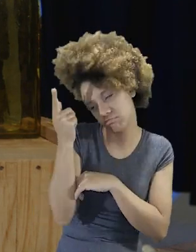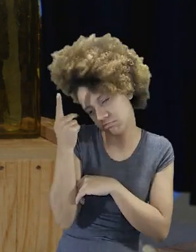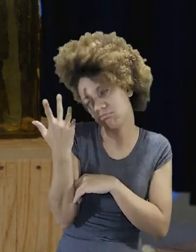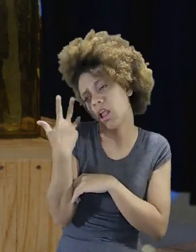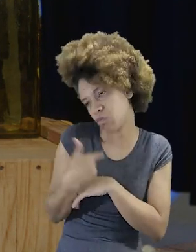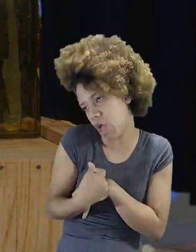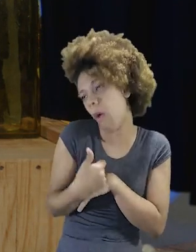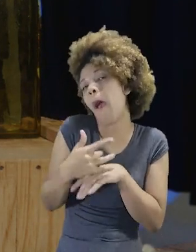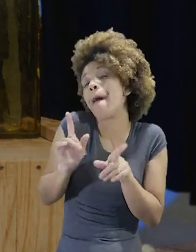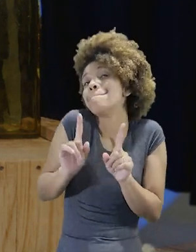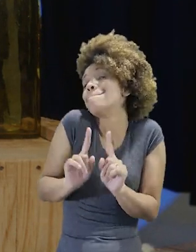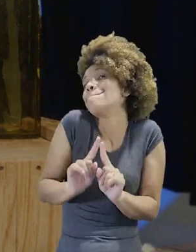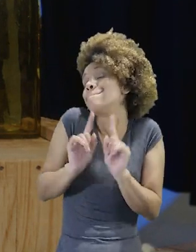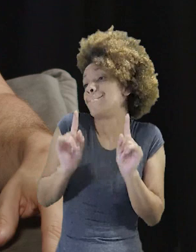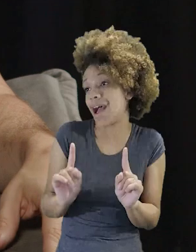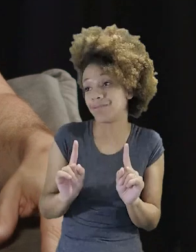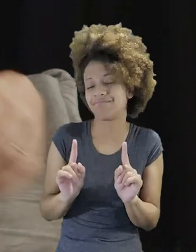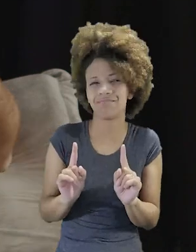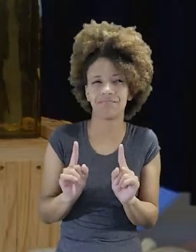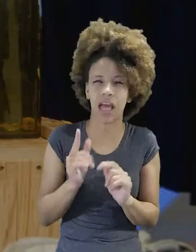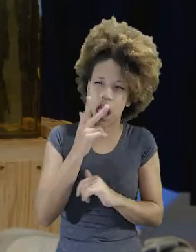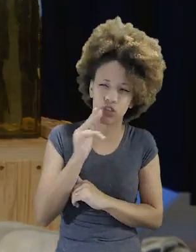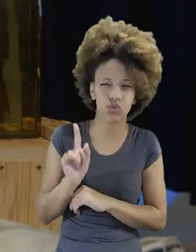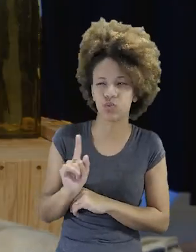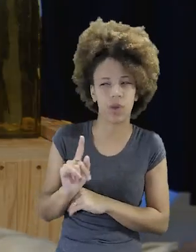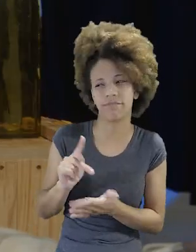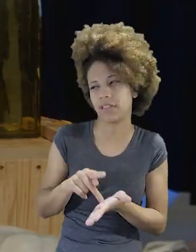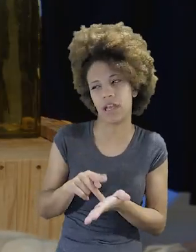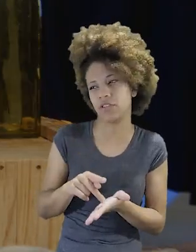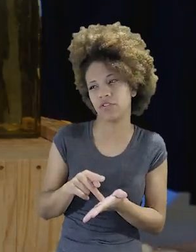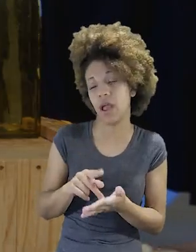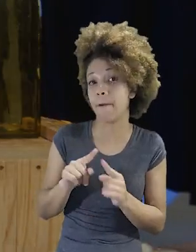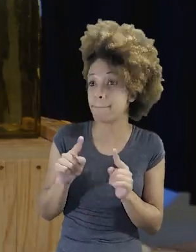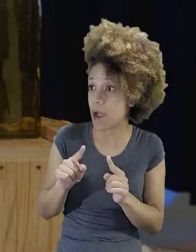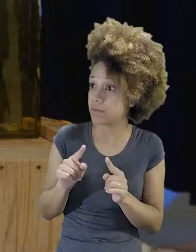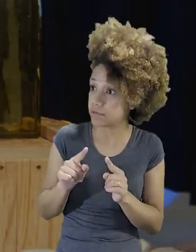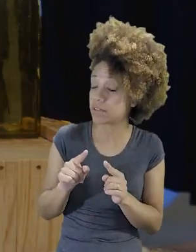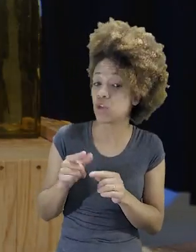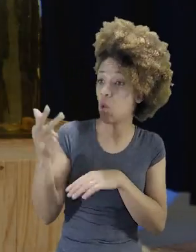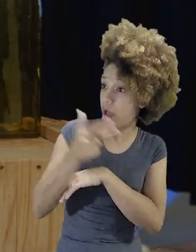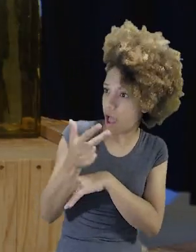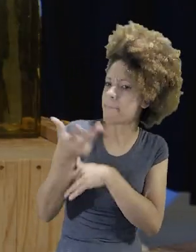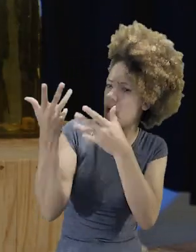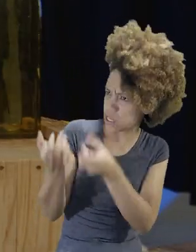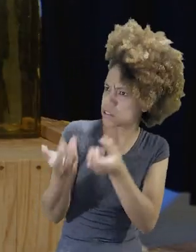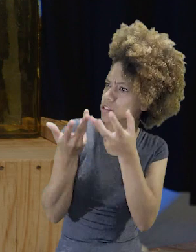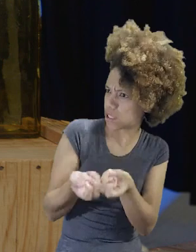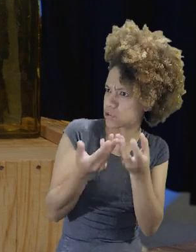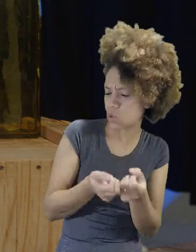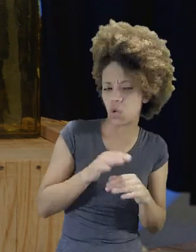comum mas totalmente acho que não é acho que não é real mas muita gente mesmo do Rap